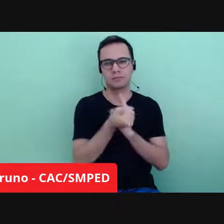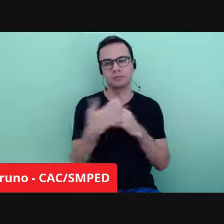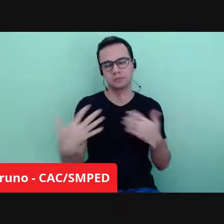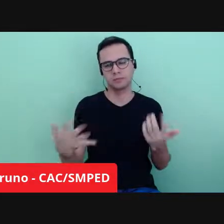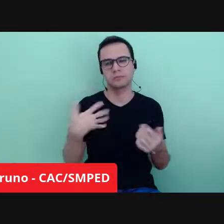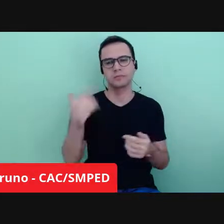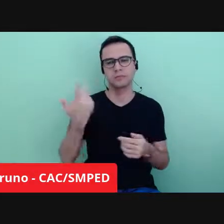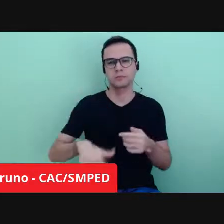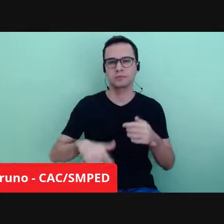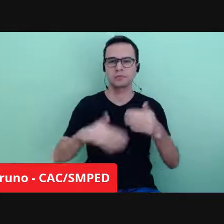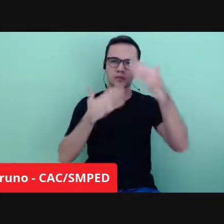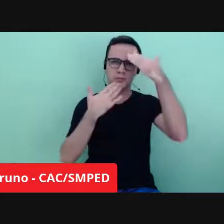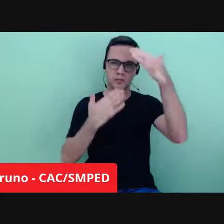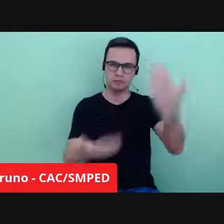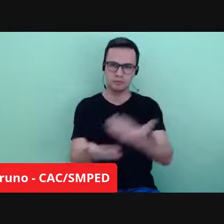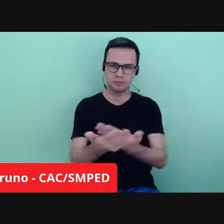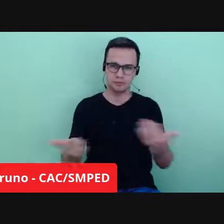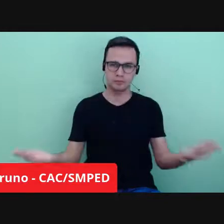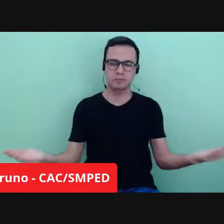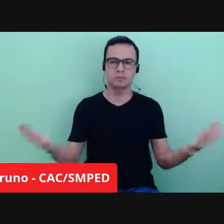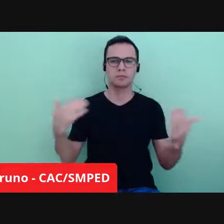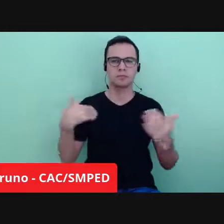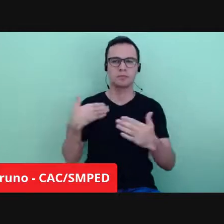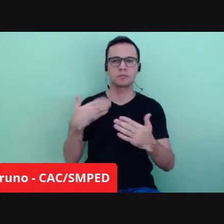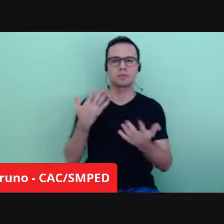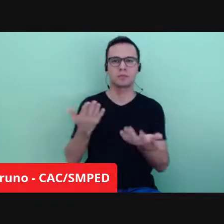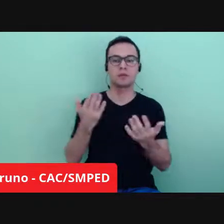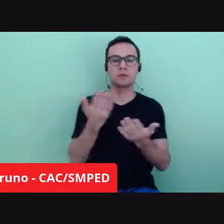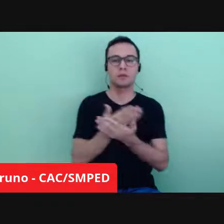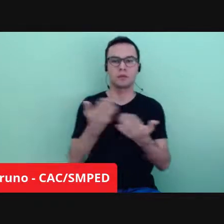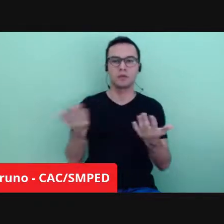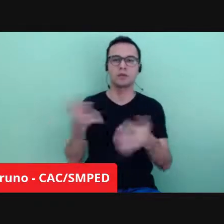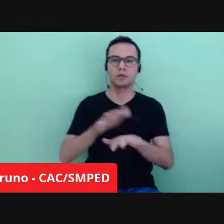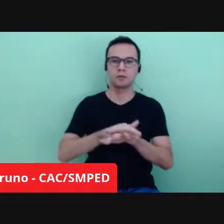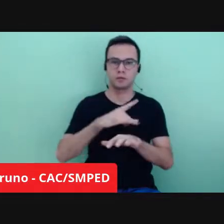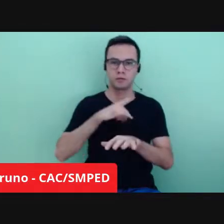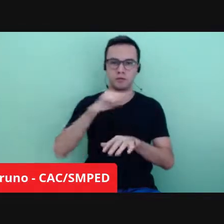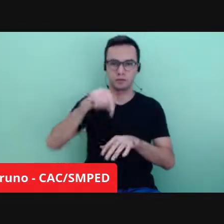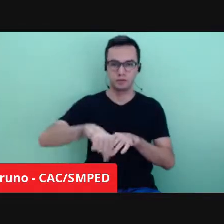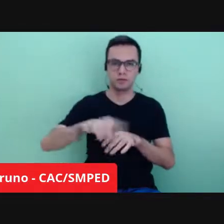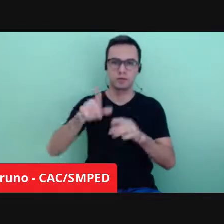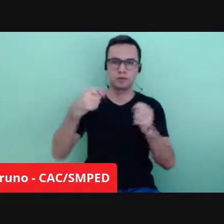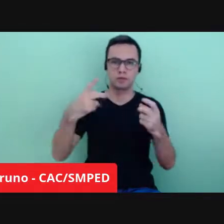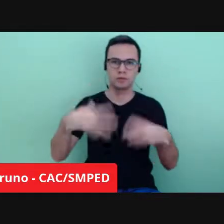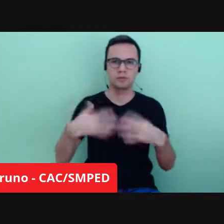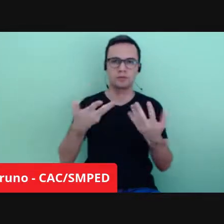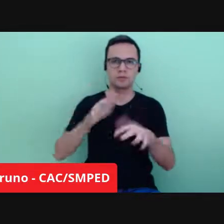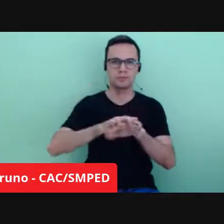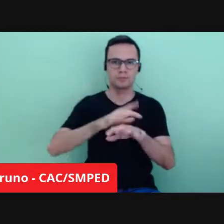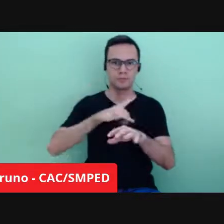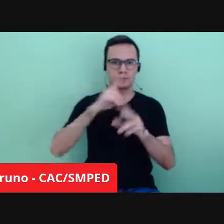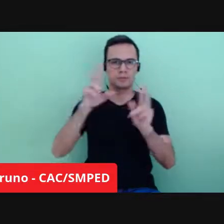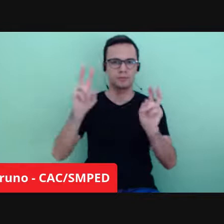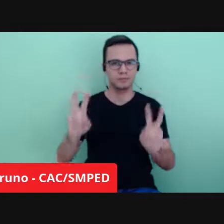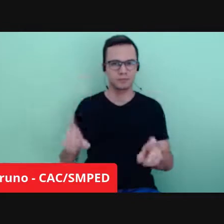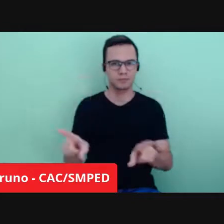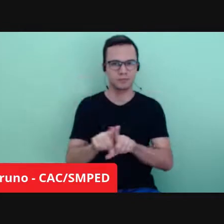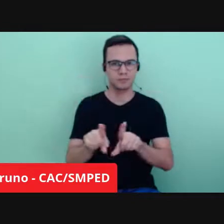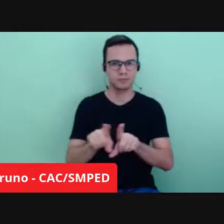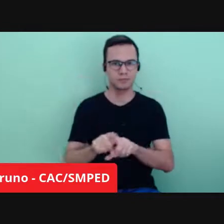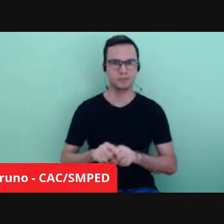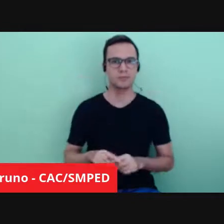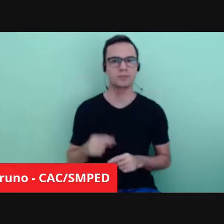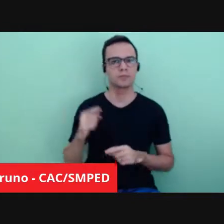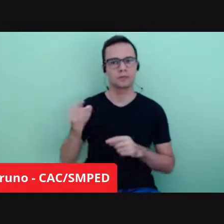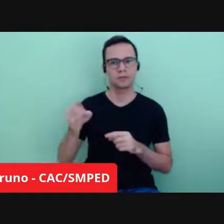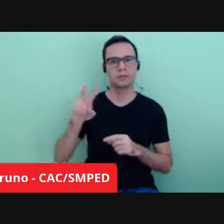novamente, eu agradeço pelo espaço, agradeço por terem incluído, né, a pauta da acessibilidade também, né, na